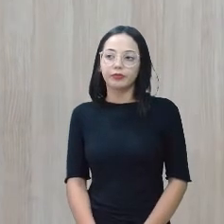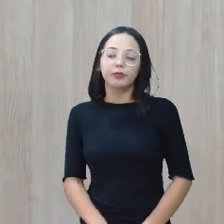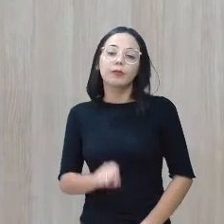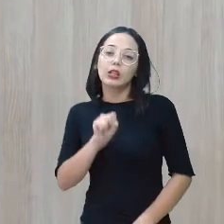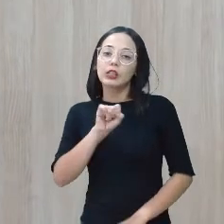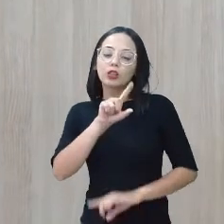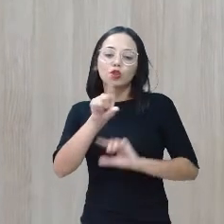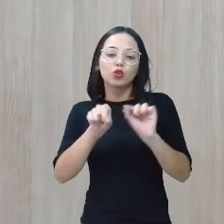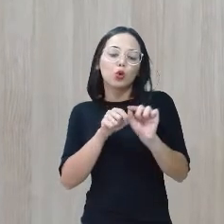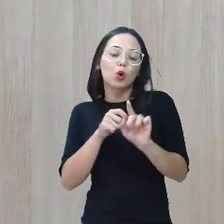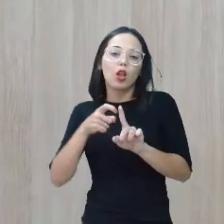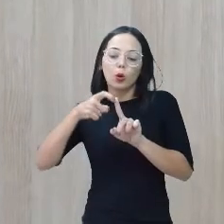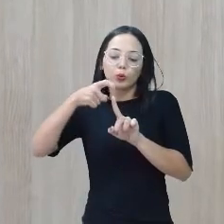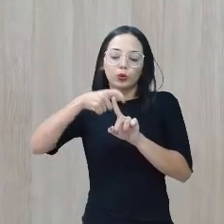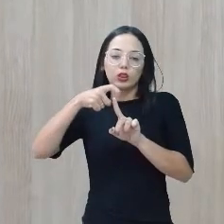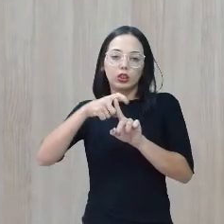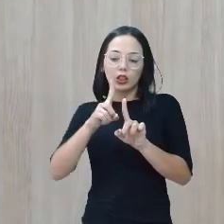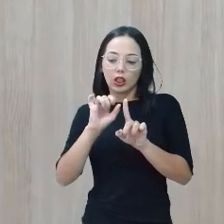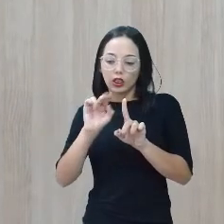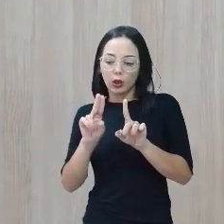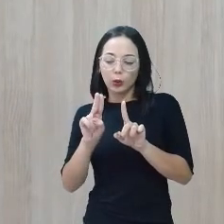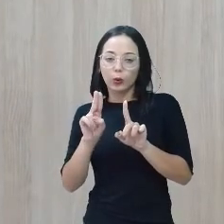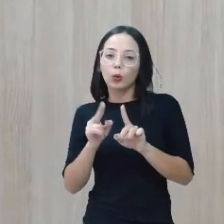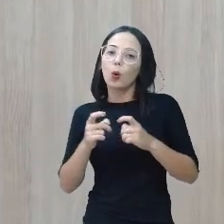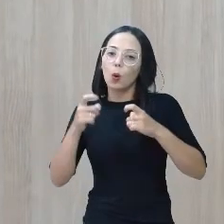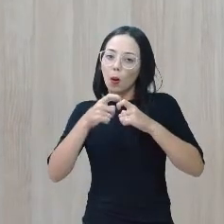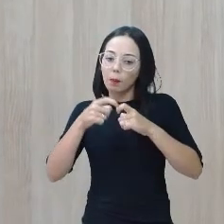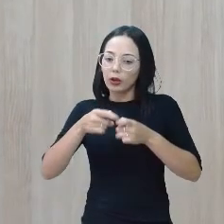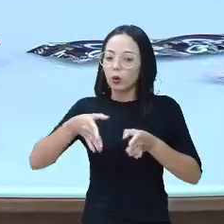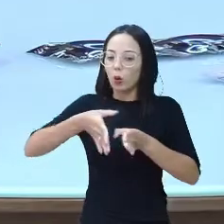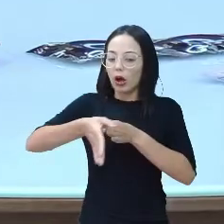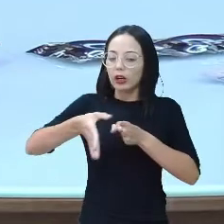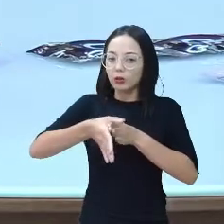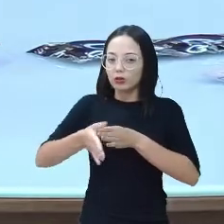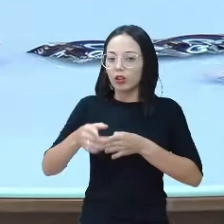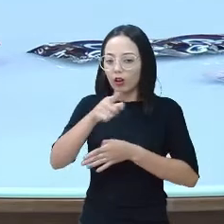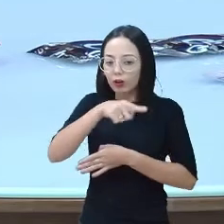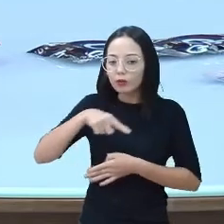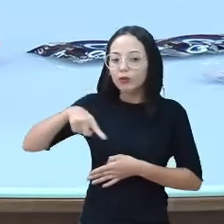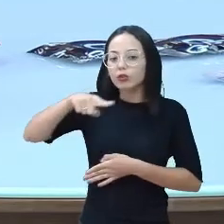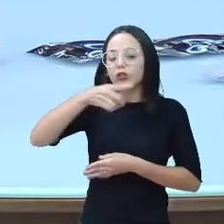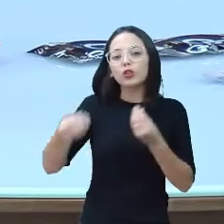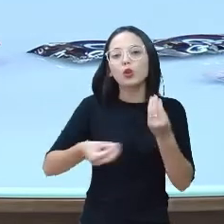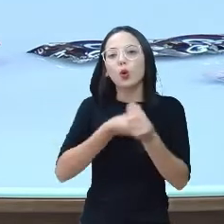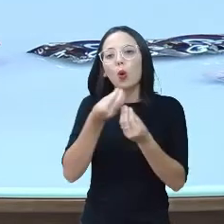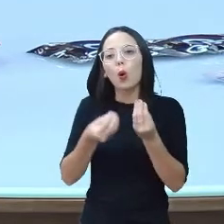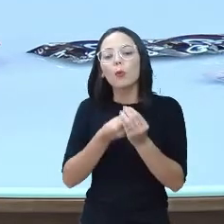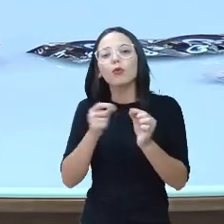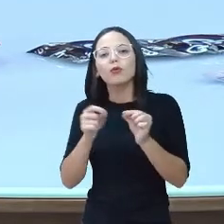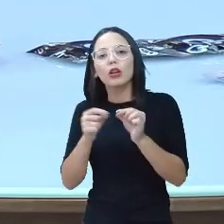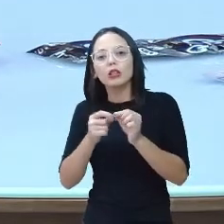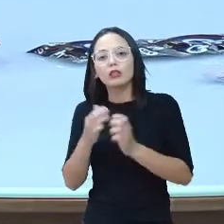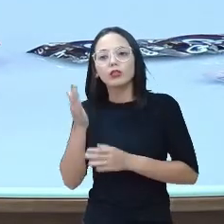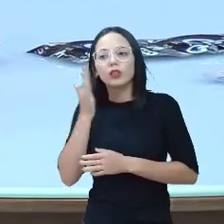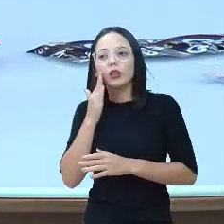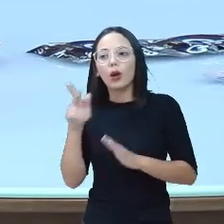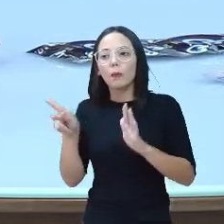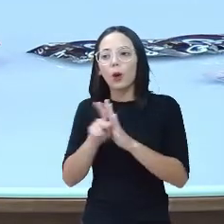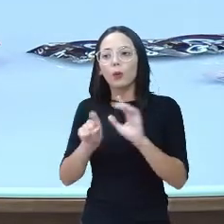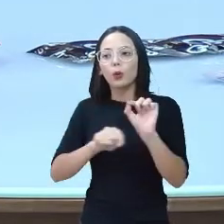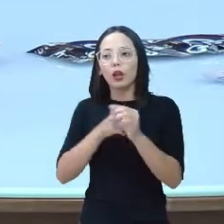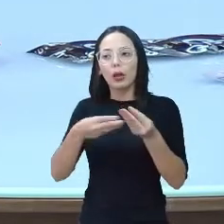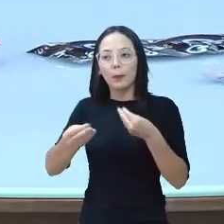o DIU, o médico lhe orienta direitinho como você deve fazer. Observem que ele é